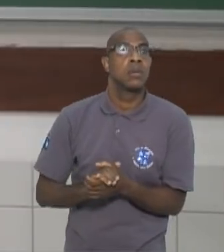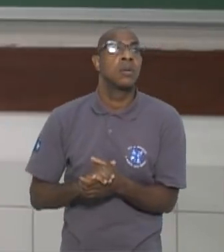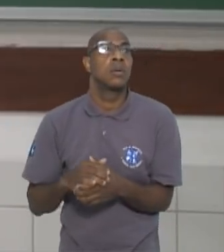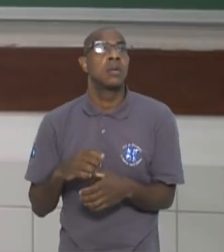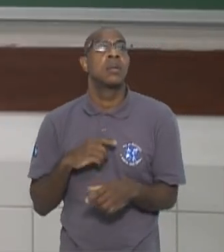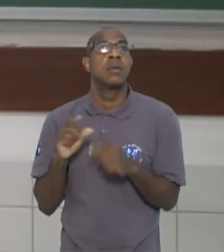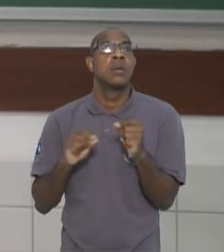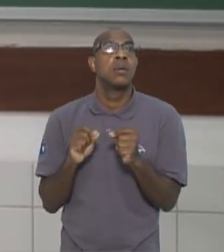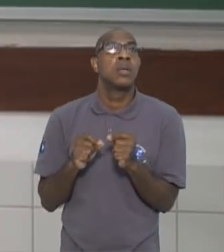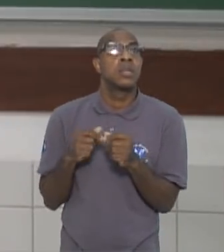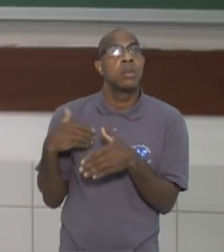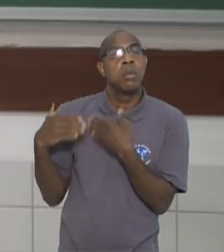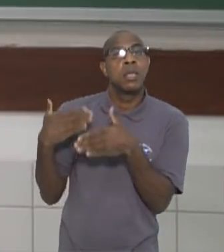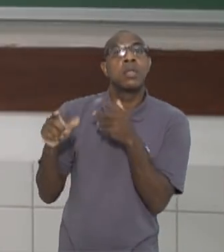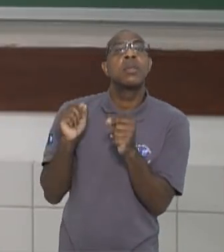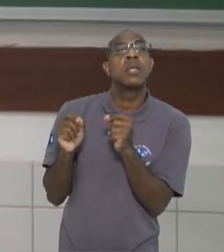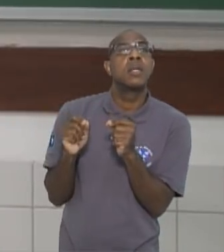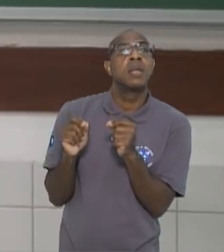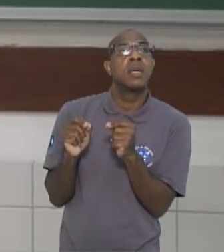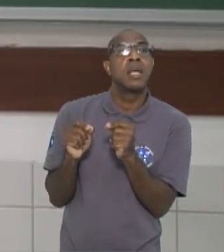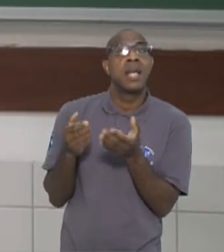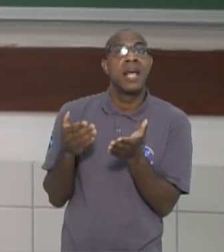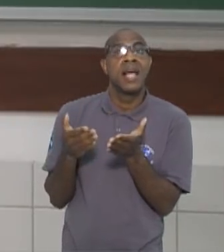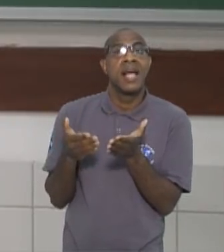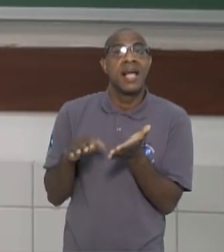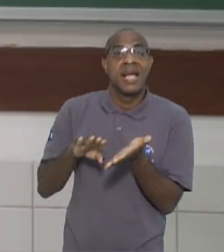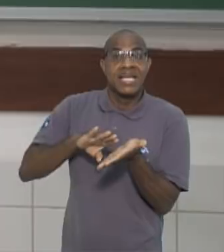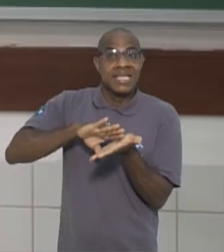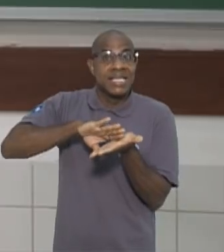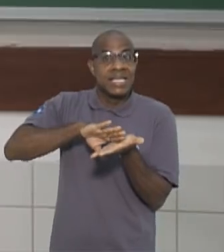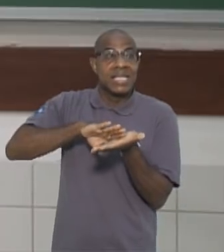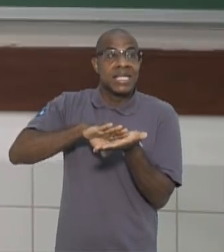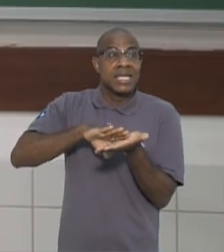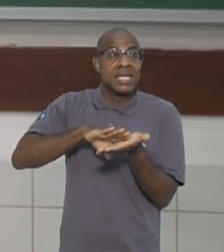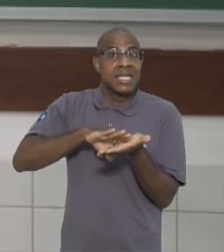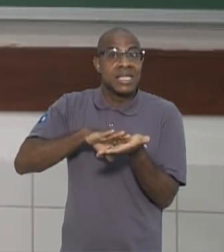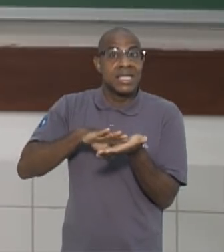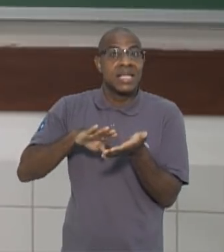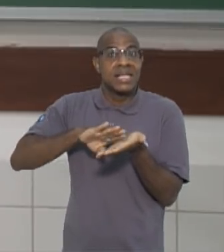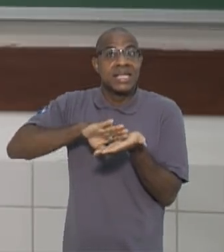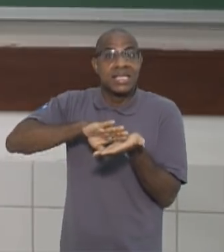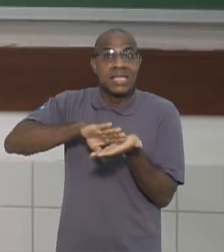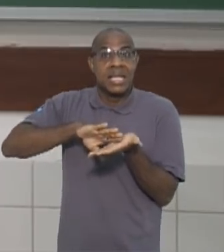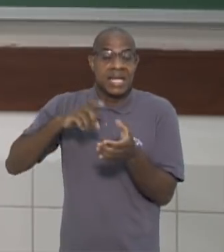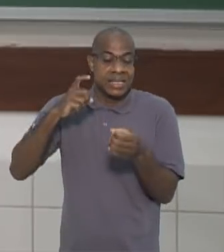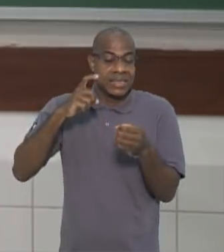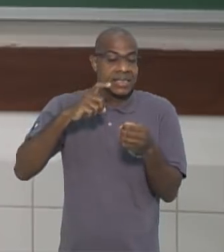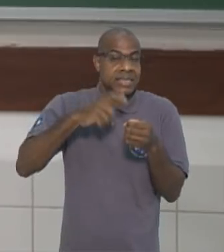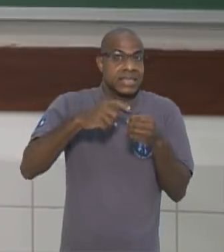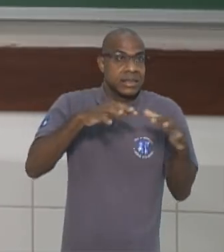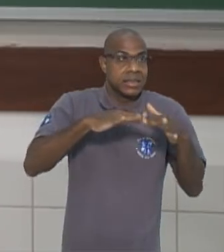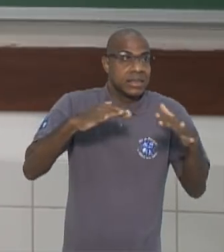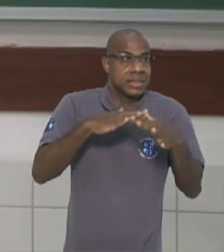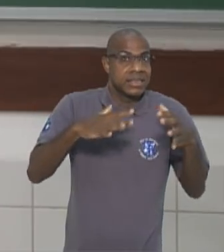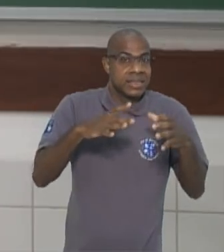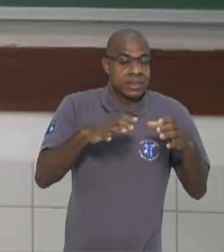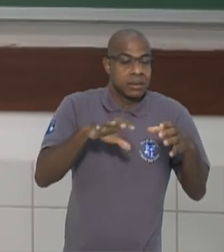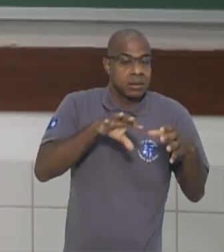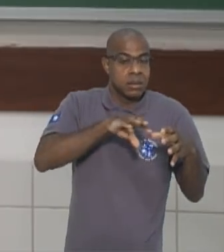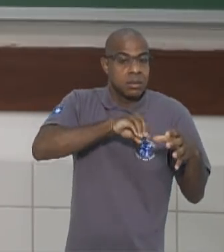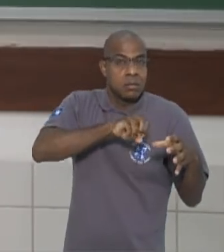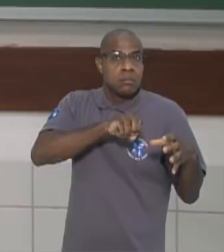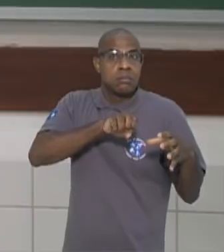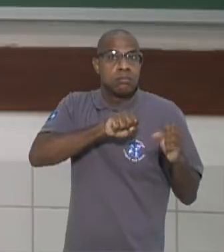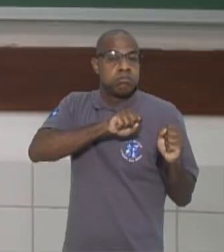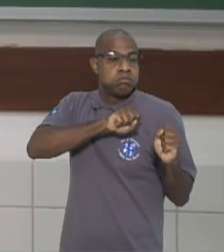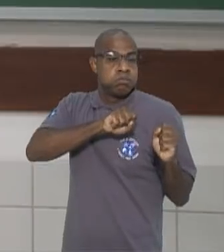vocês já devem ter visto isso. É a saída da cidade em direção ao campo. Então a gente tem uma fuga das cidades. Por